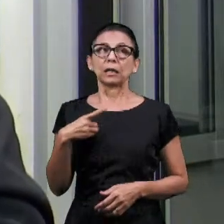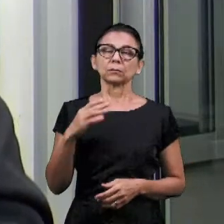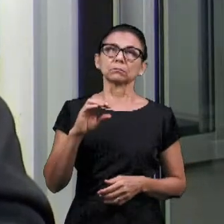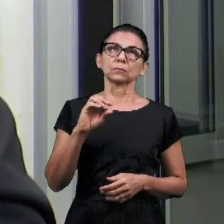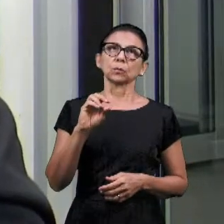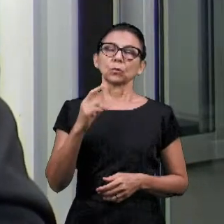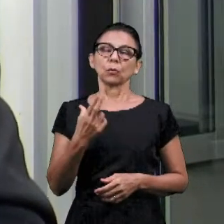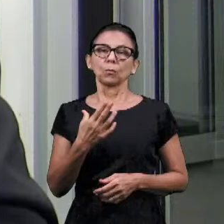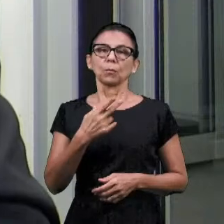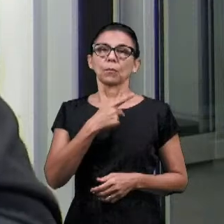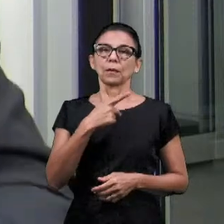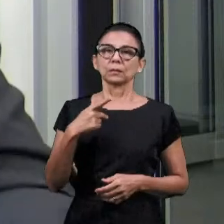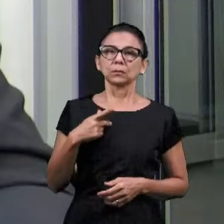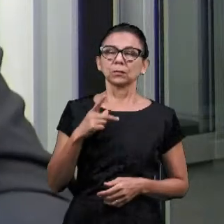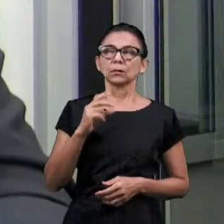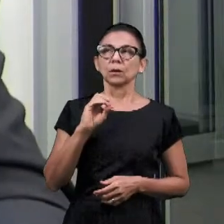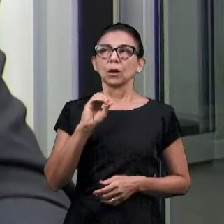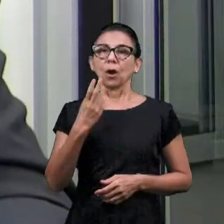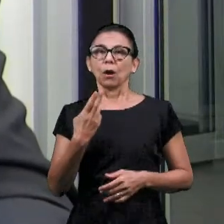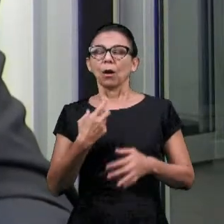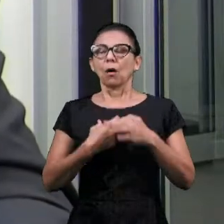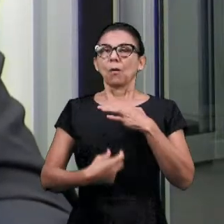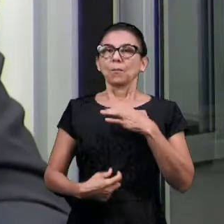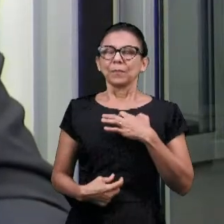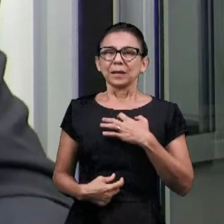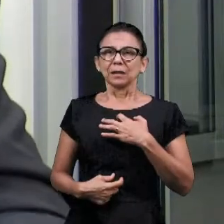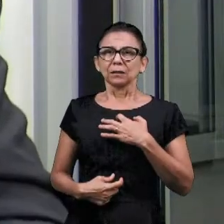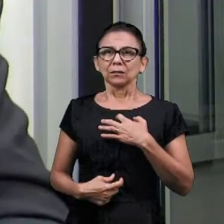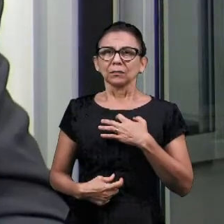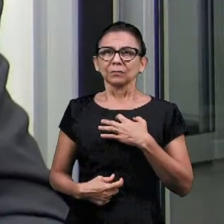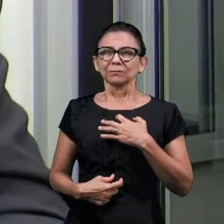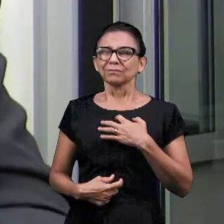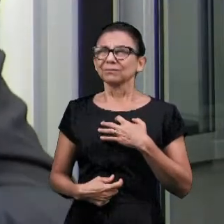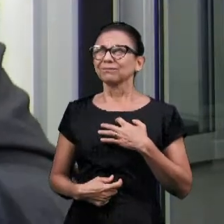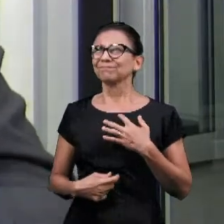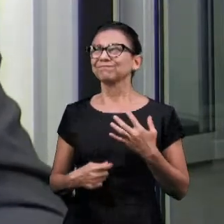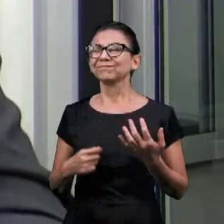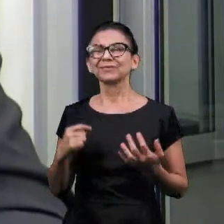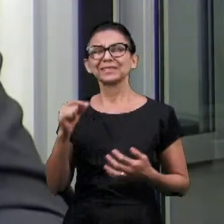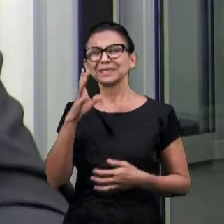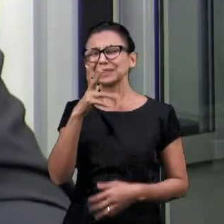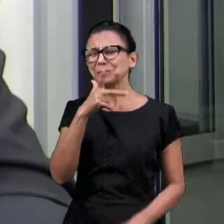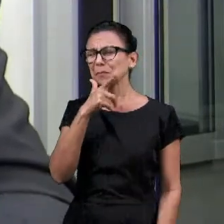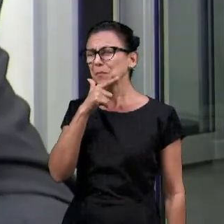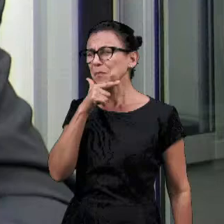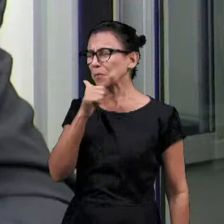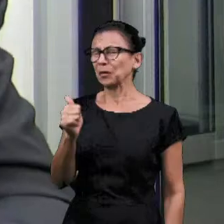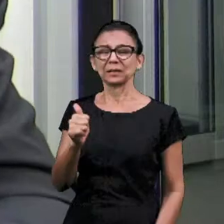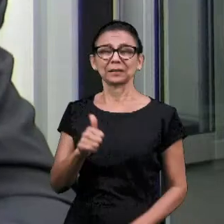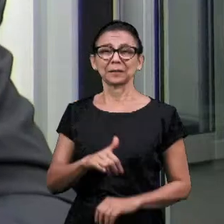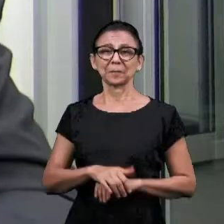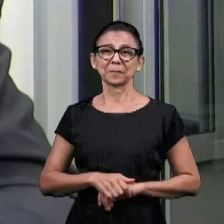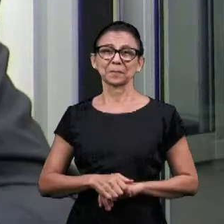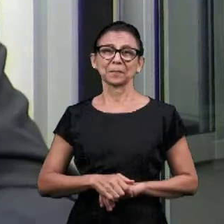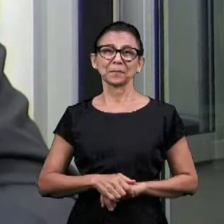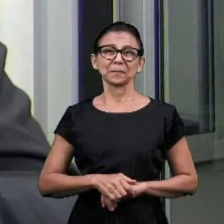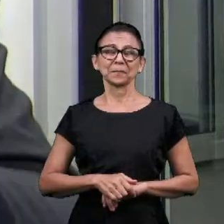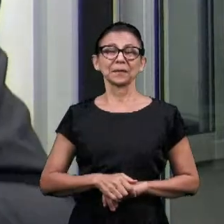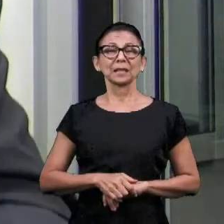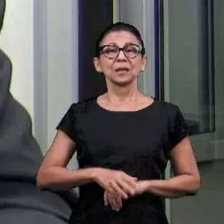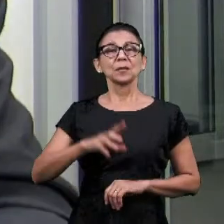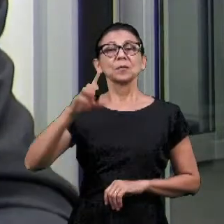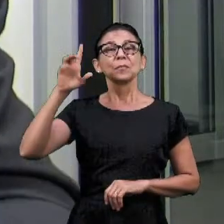e não foi. Muitas vezes o Senhor faz isso para provar a paciência daquele servo, para provar